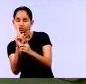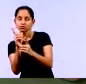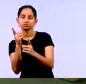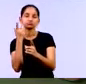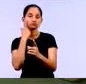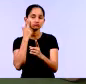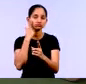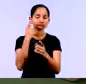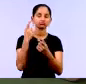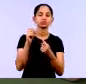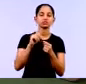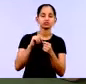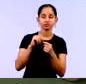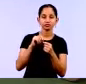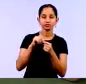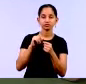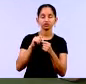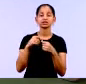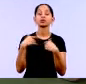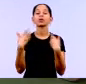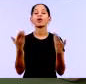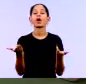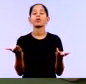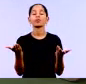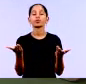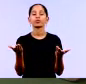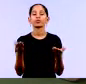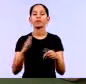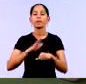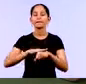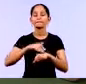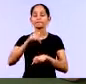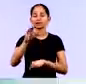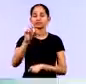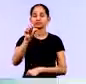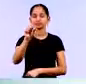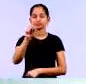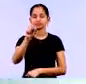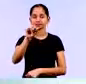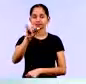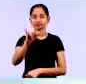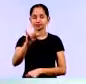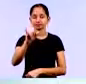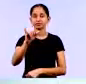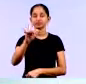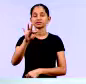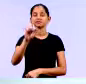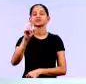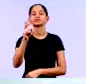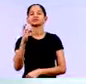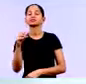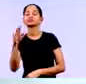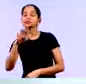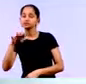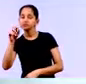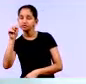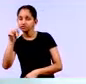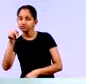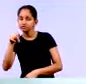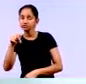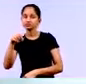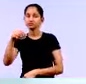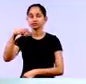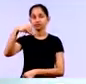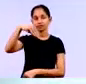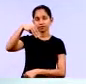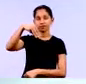de fabricação, que é o CIF, tá? CIF, custos indiretos de fabricação.